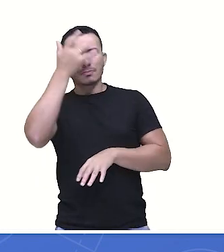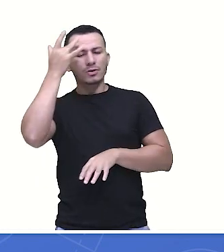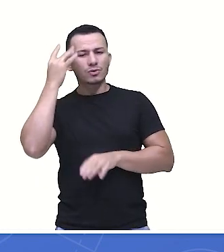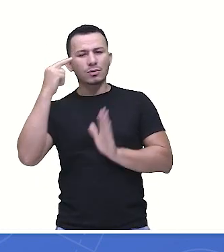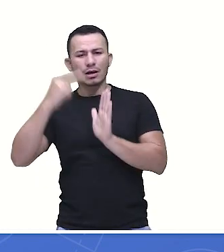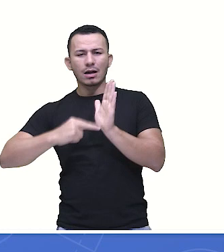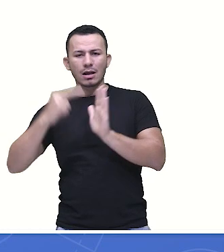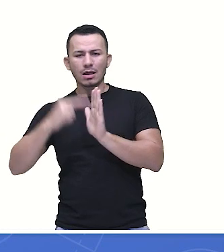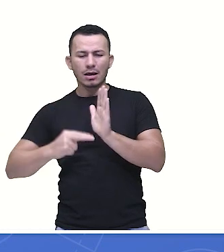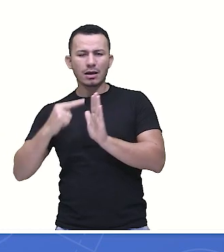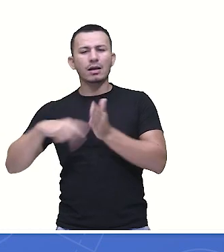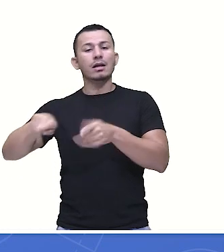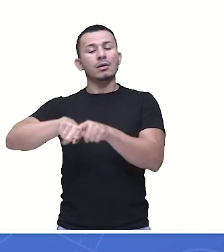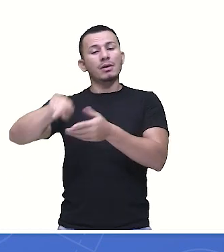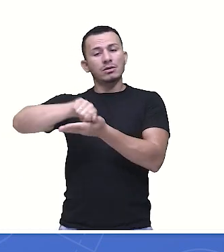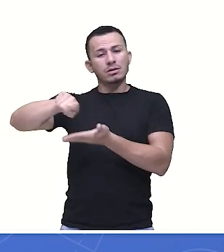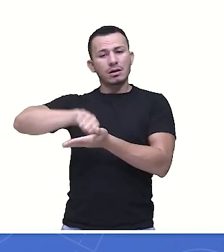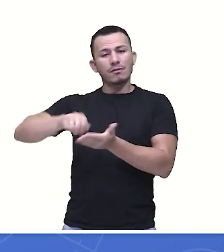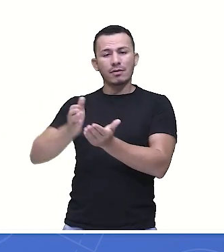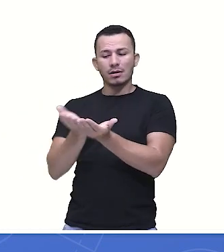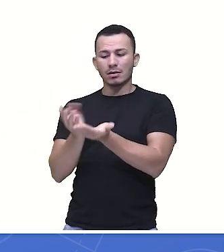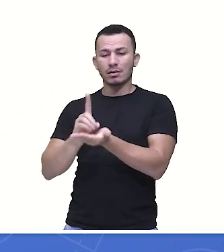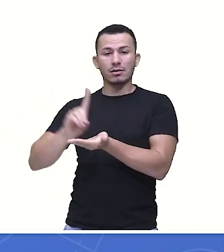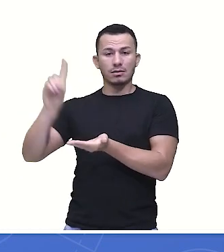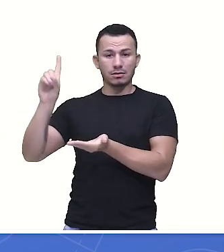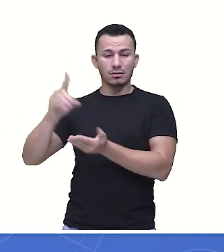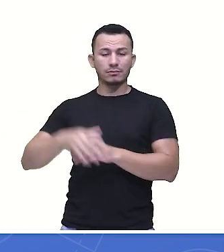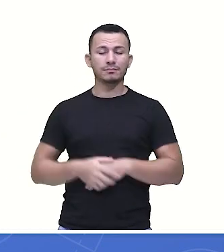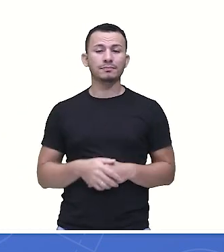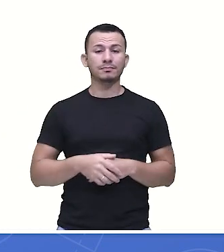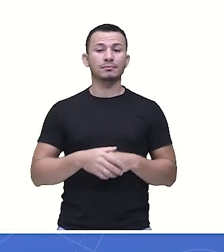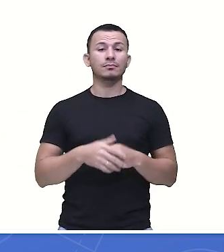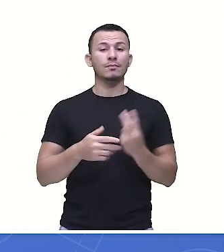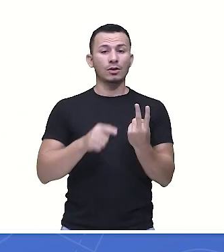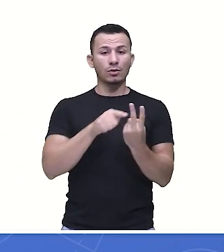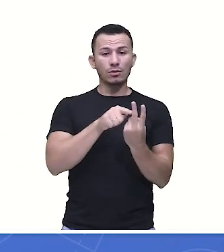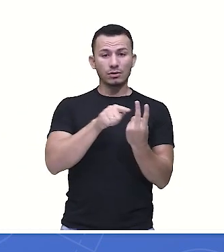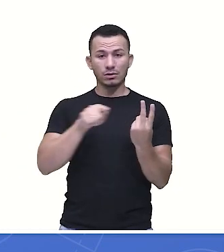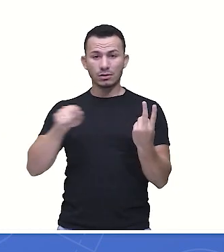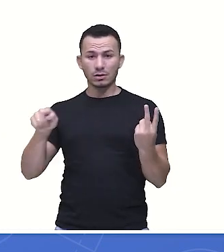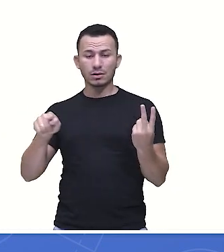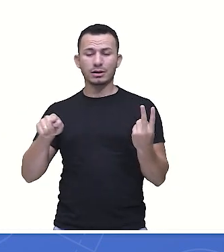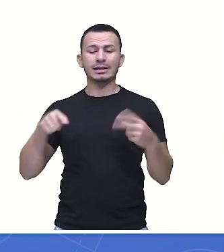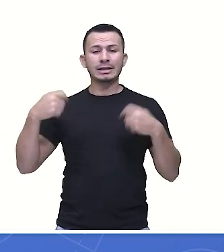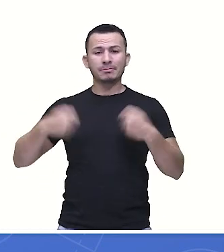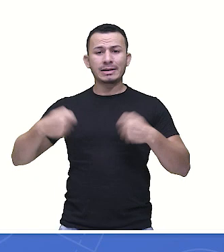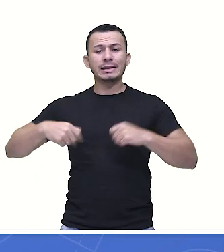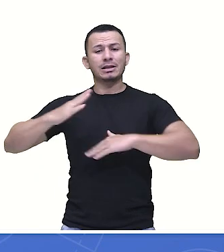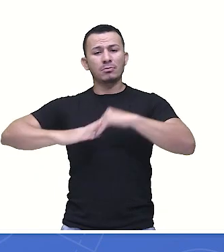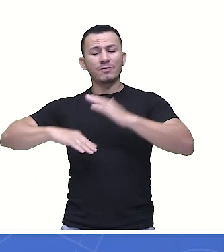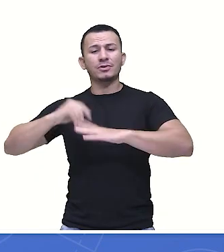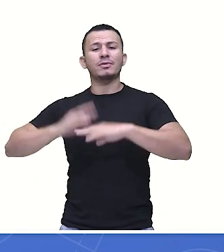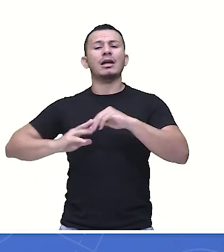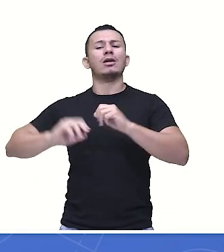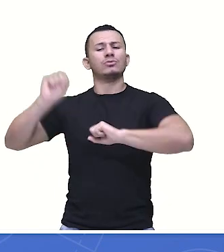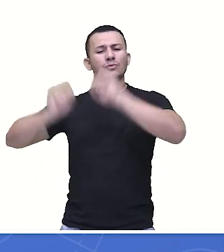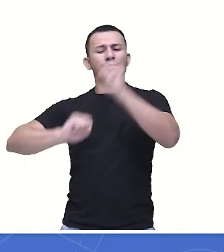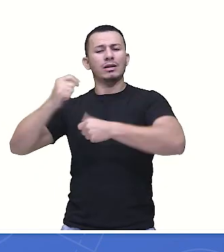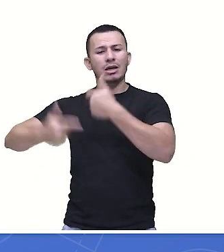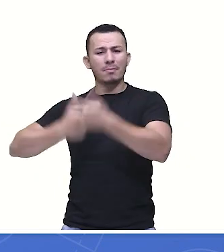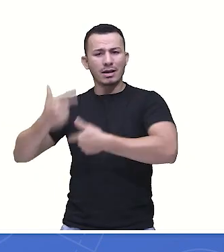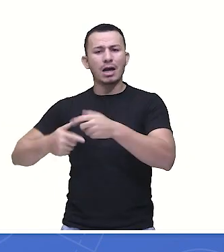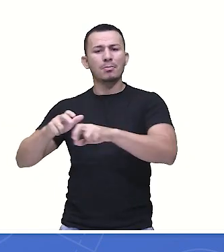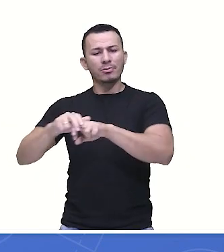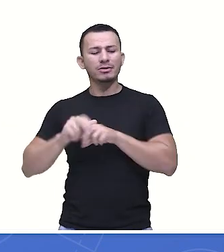Bíblia. A necessidade de formar mão de obra para o trabalho nas indústrias. E 3.